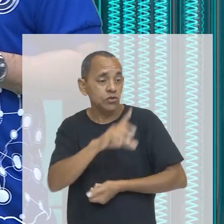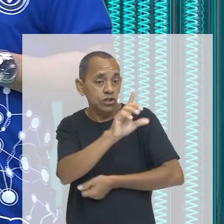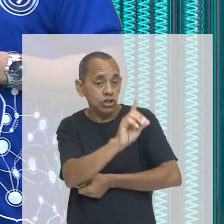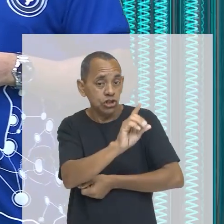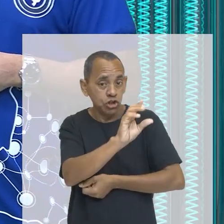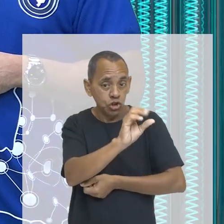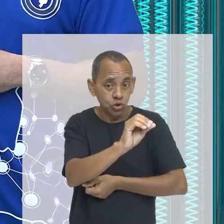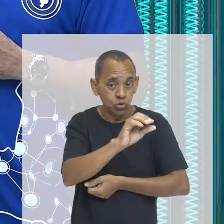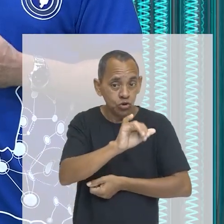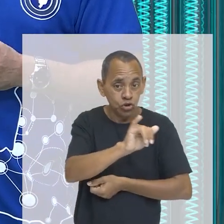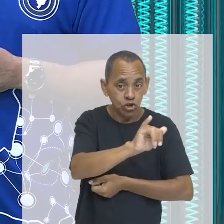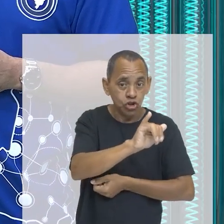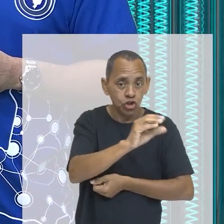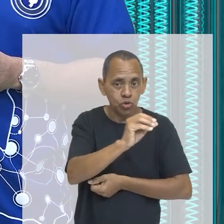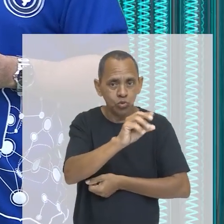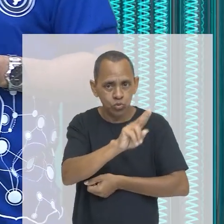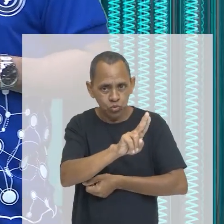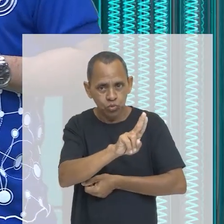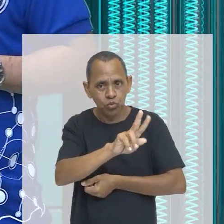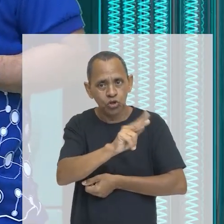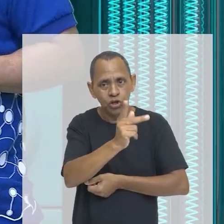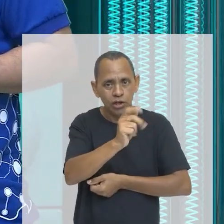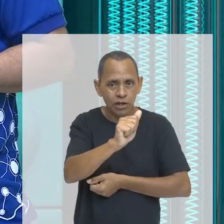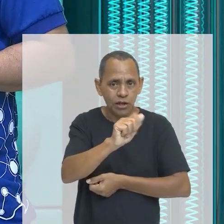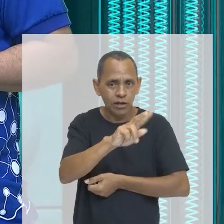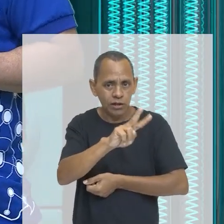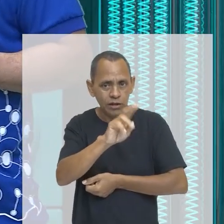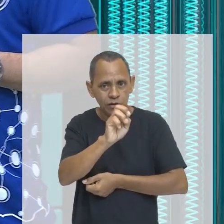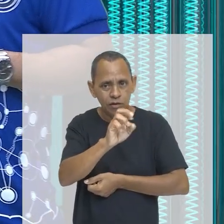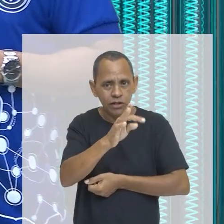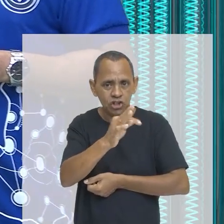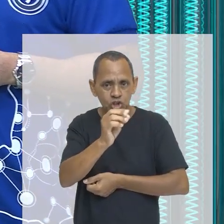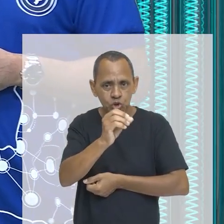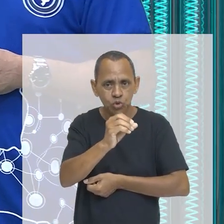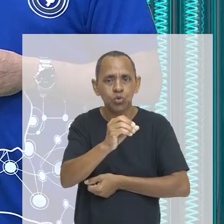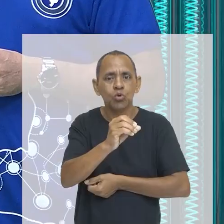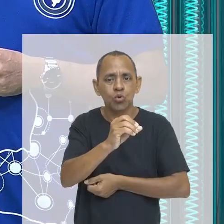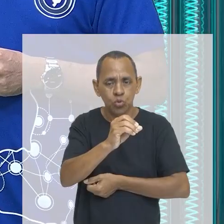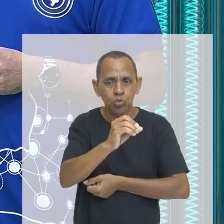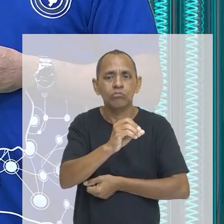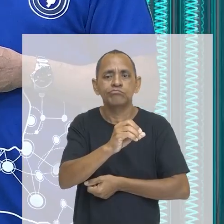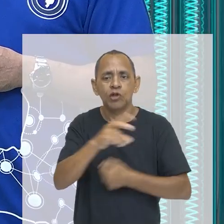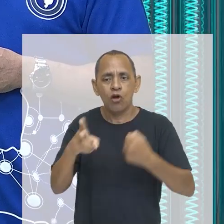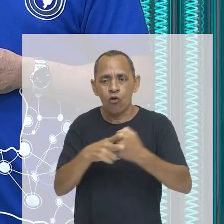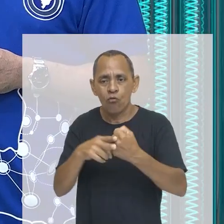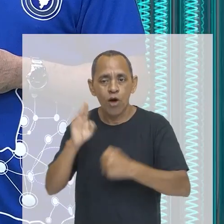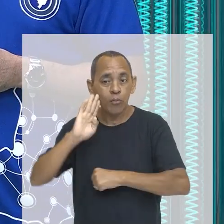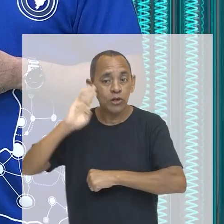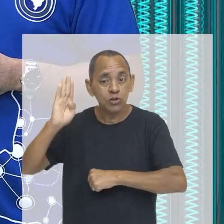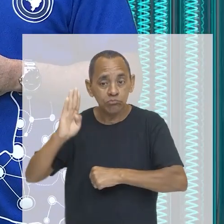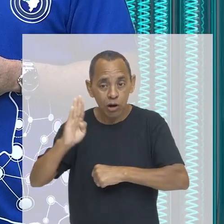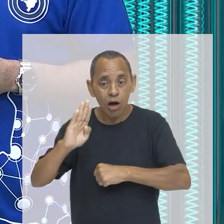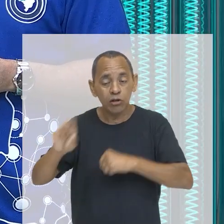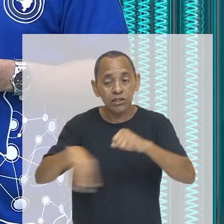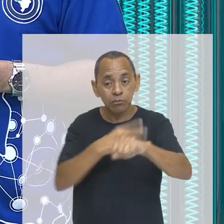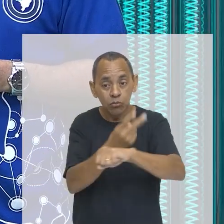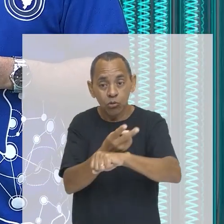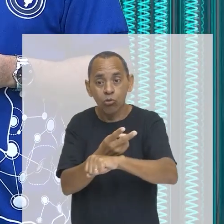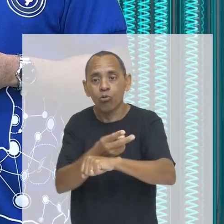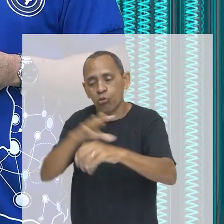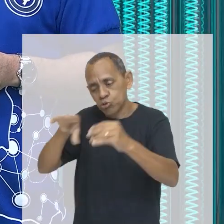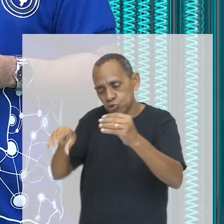sujeito, depois o verbo modal have to, daí o verbo principal e aí o complemento e o question mark aqui.